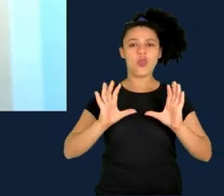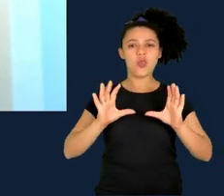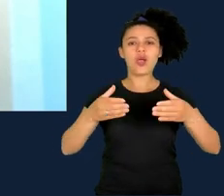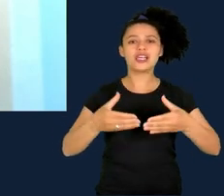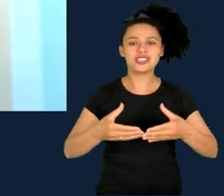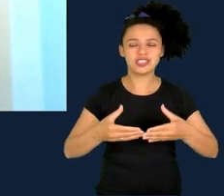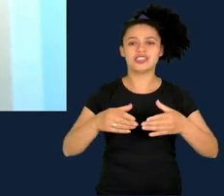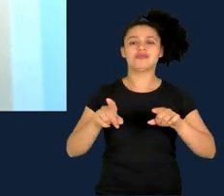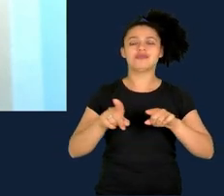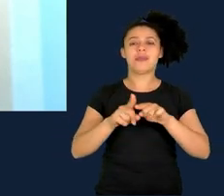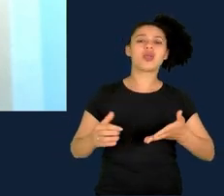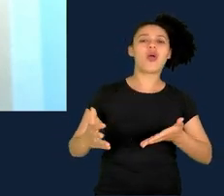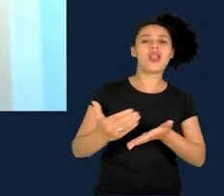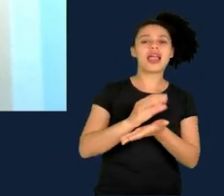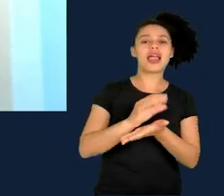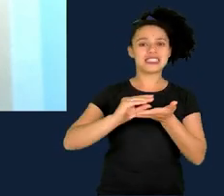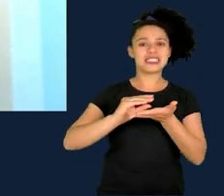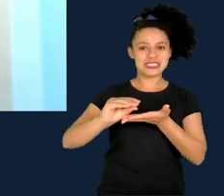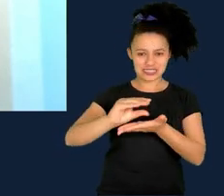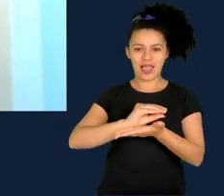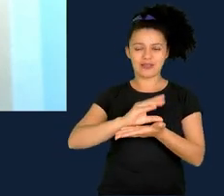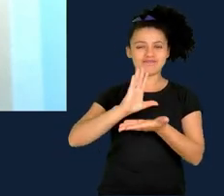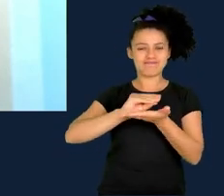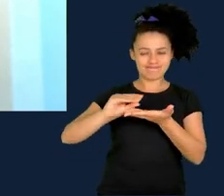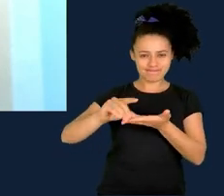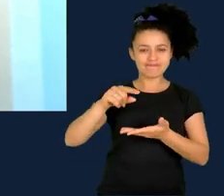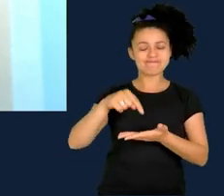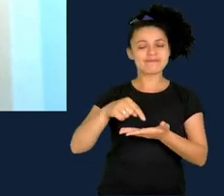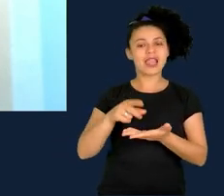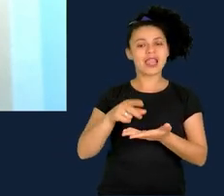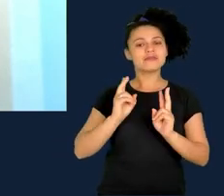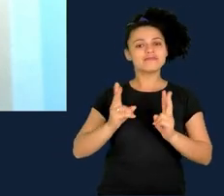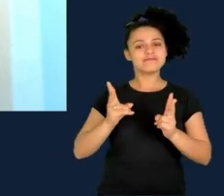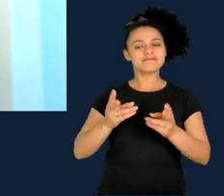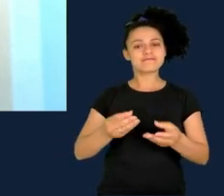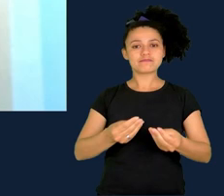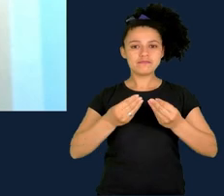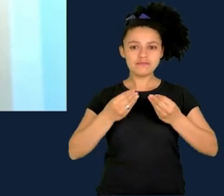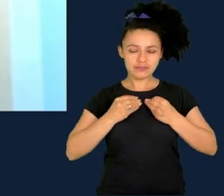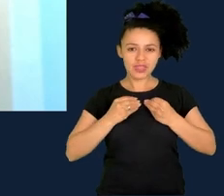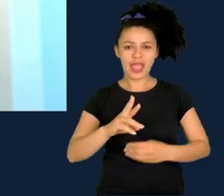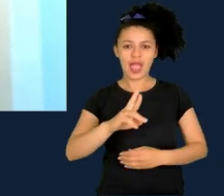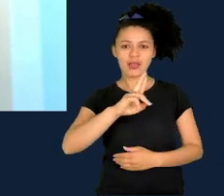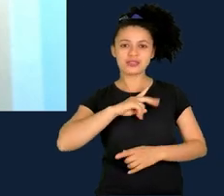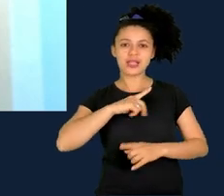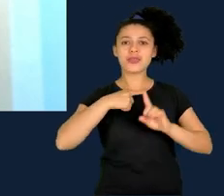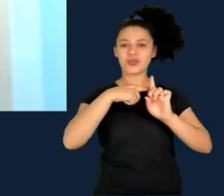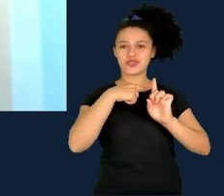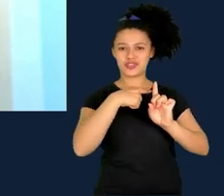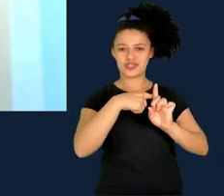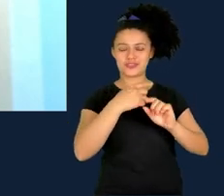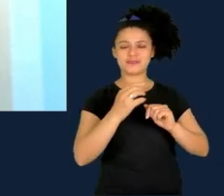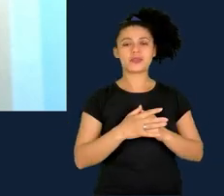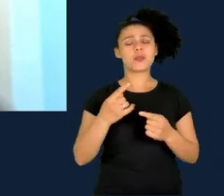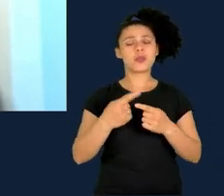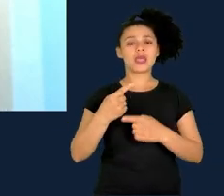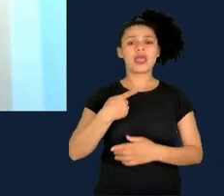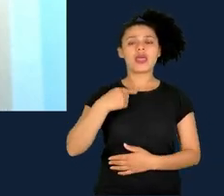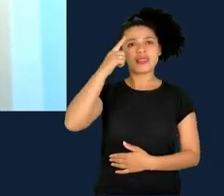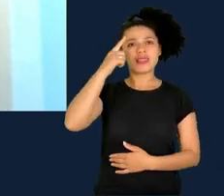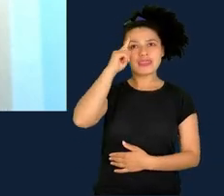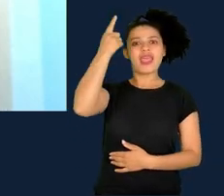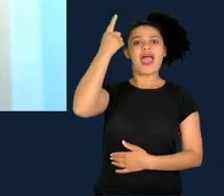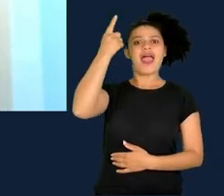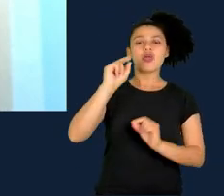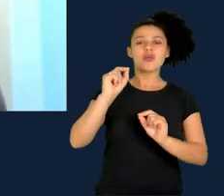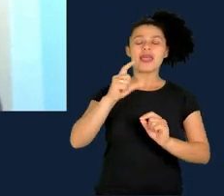coletas de dados sempre dá um resultado bastante positivo, né? Porque a ideia é ter